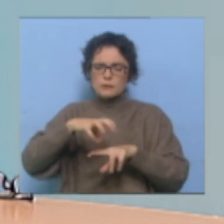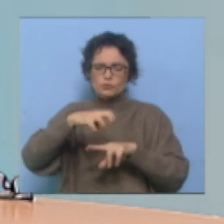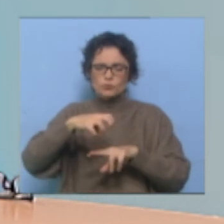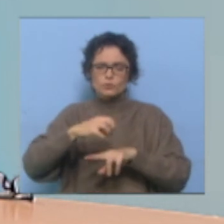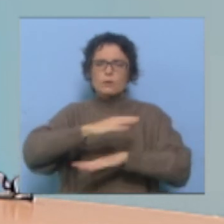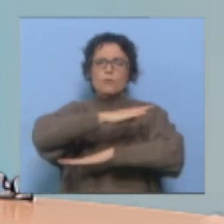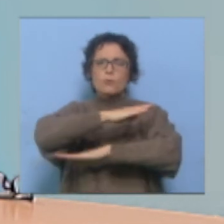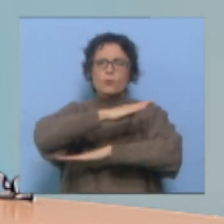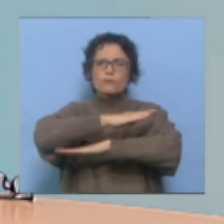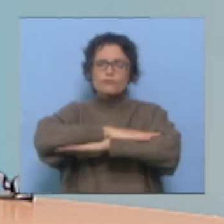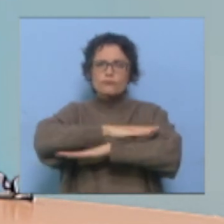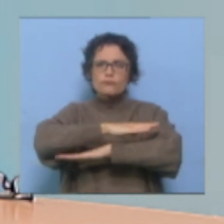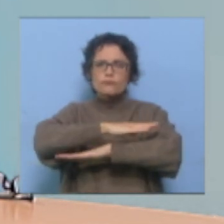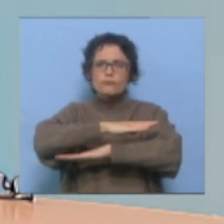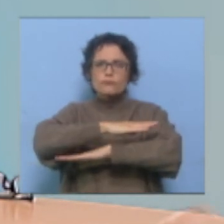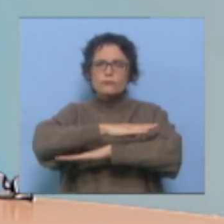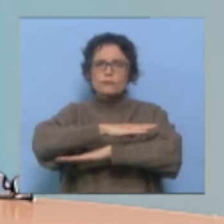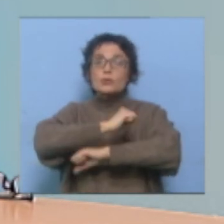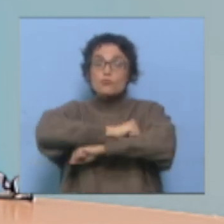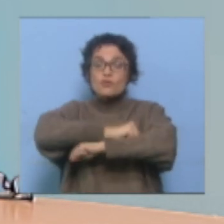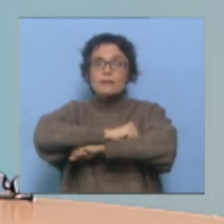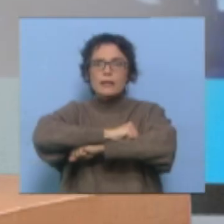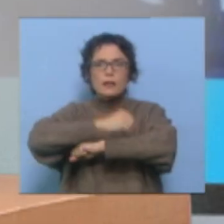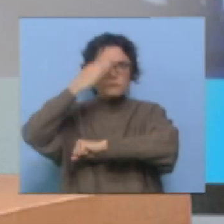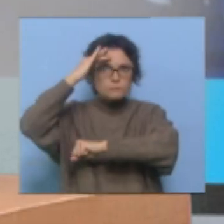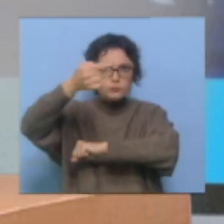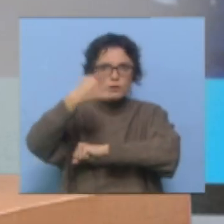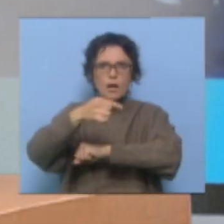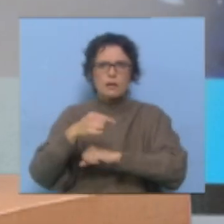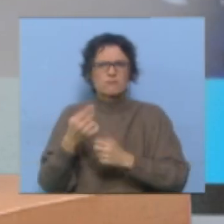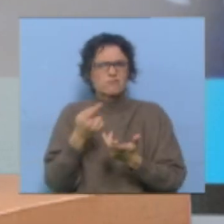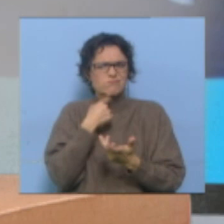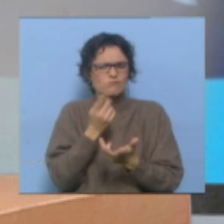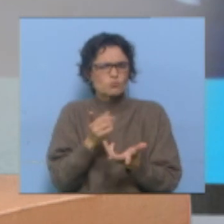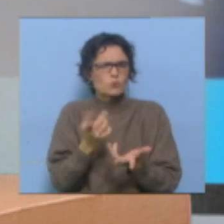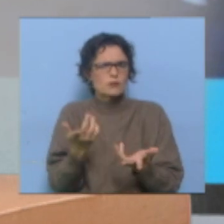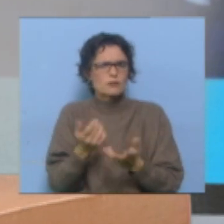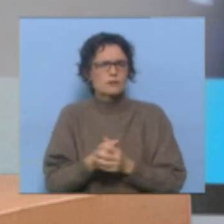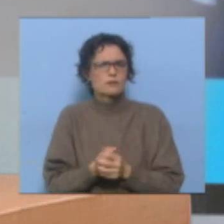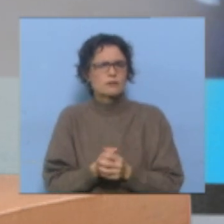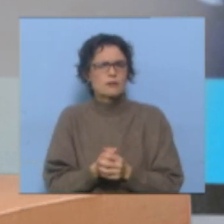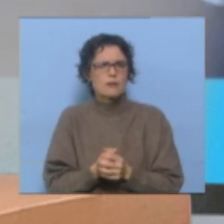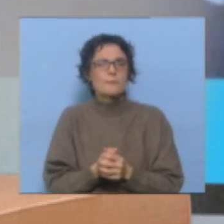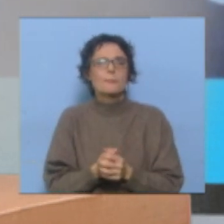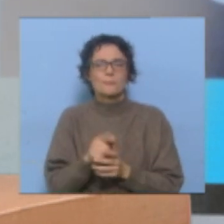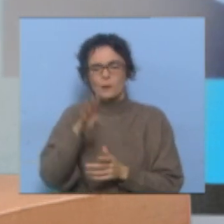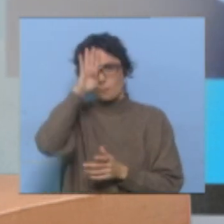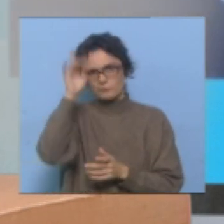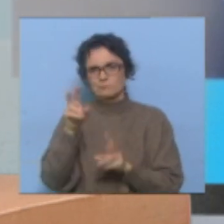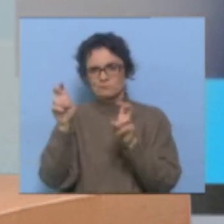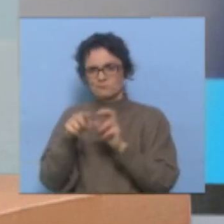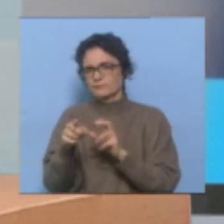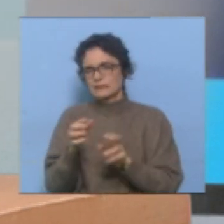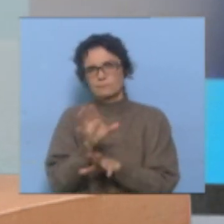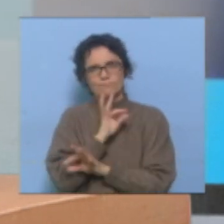que inspiração teve para esta formulação? O Papa Francisco tem sido extraordinário quando se refere às prisões.